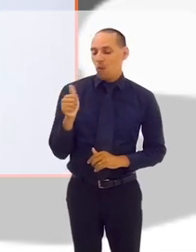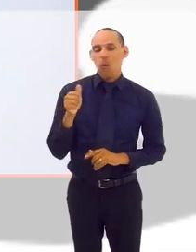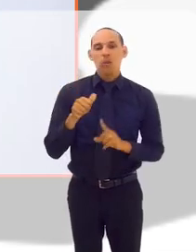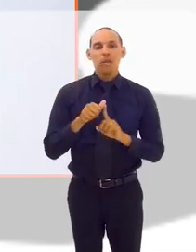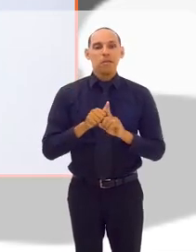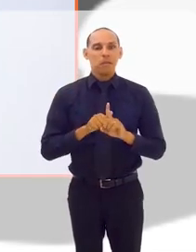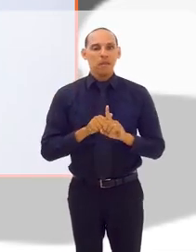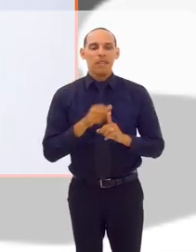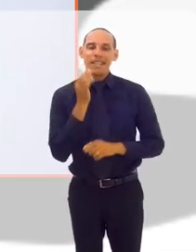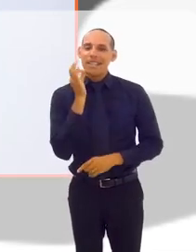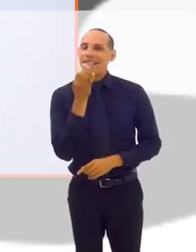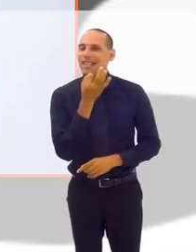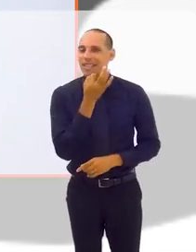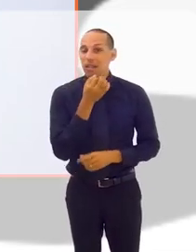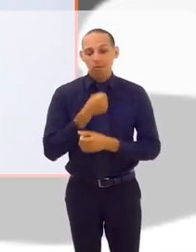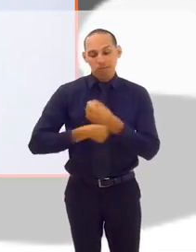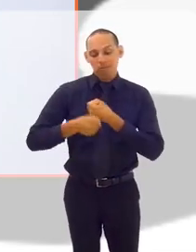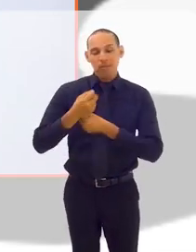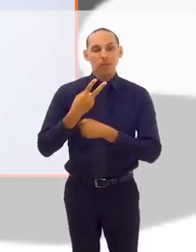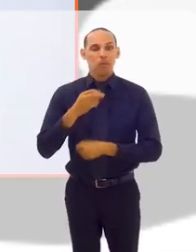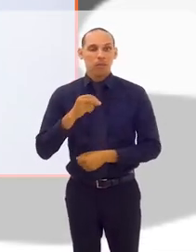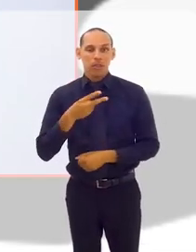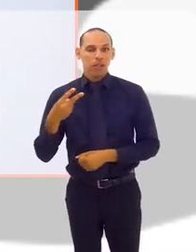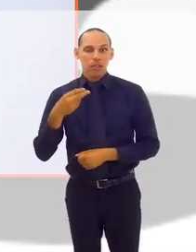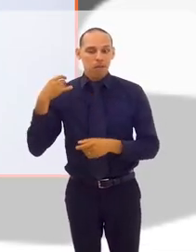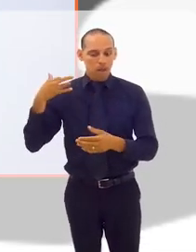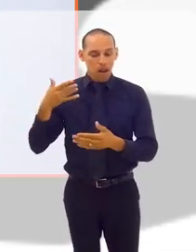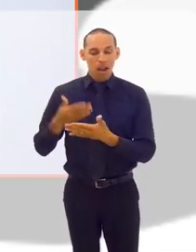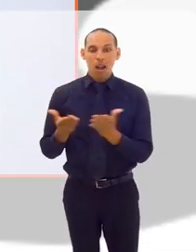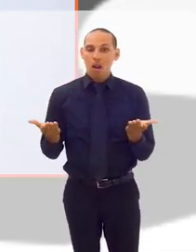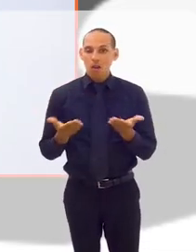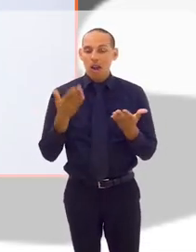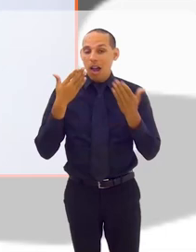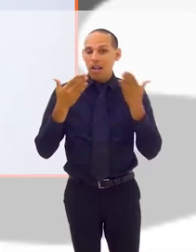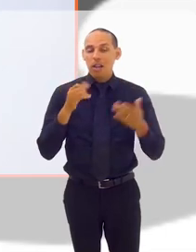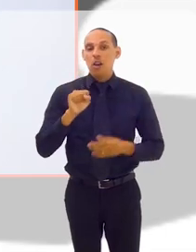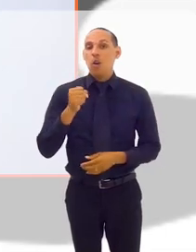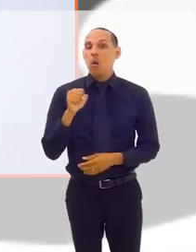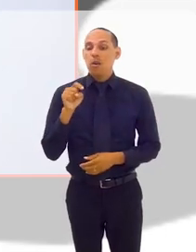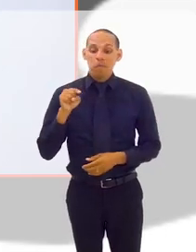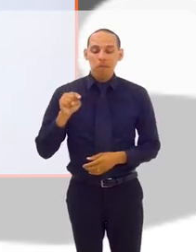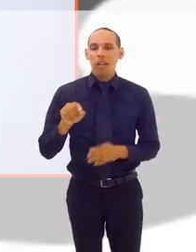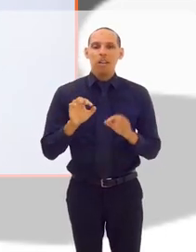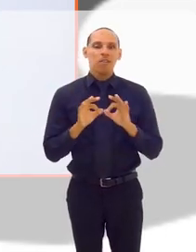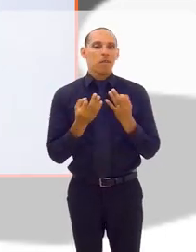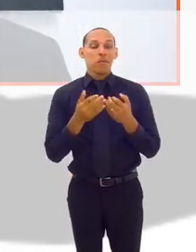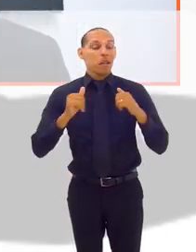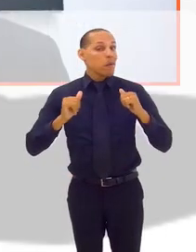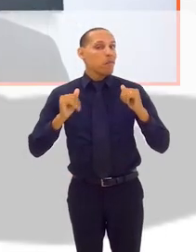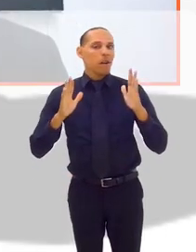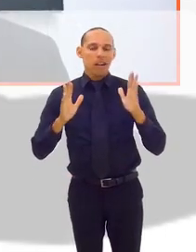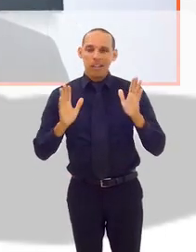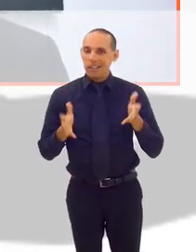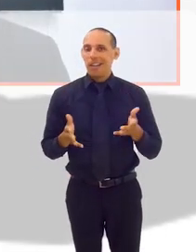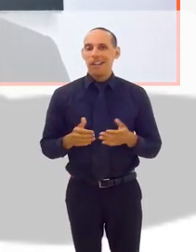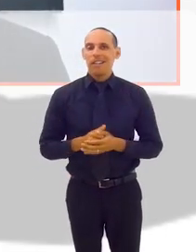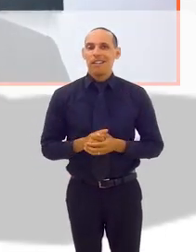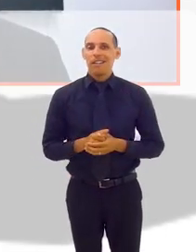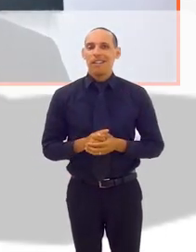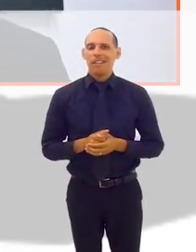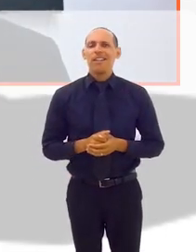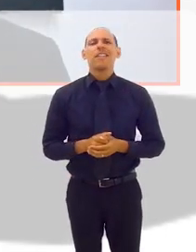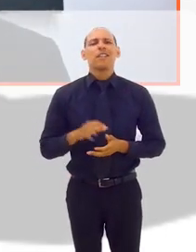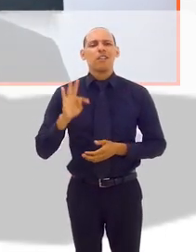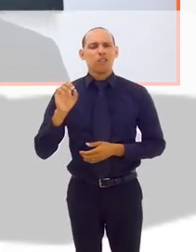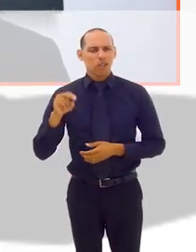11 de setembro de 2022 agora, até hoje, nós já atendemos mais de 8 mil famílias. Uau. Foram quase 20